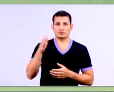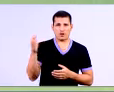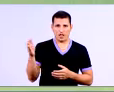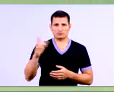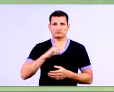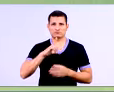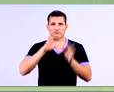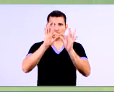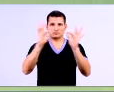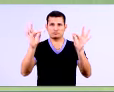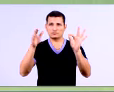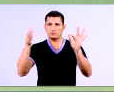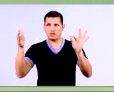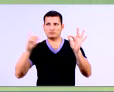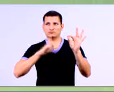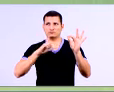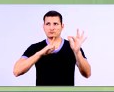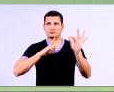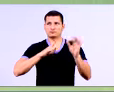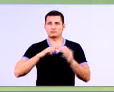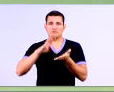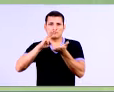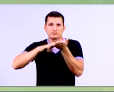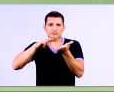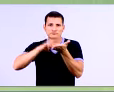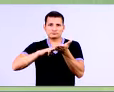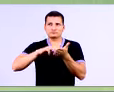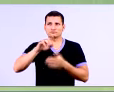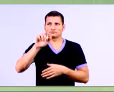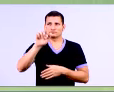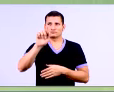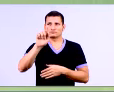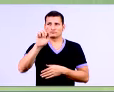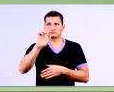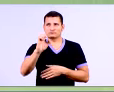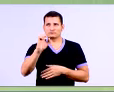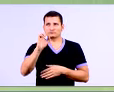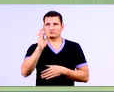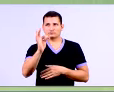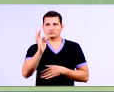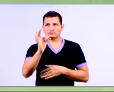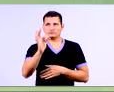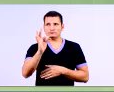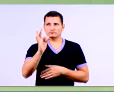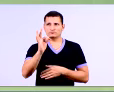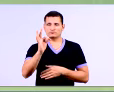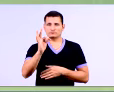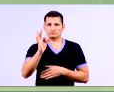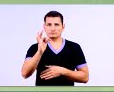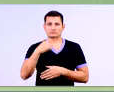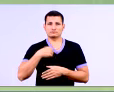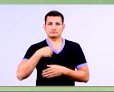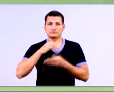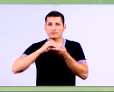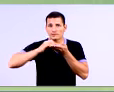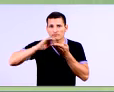método get. Eu estou definindo, então, que eu irei enviar essas informações utilizando o método